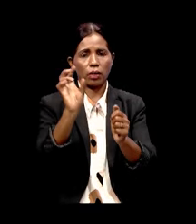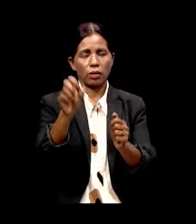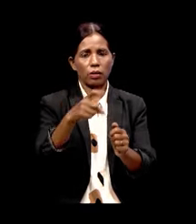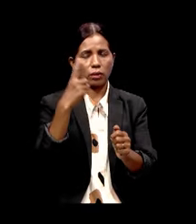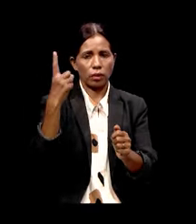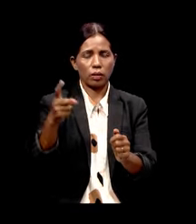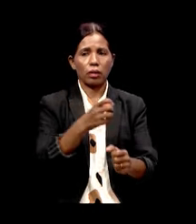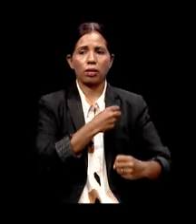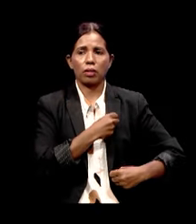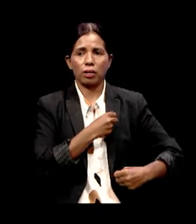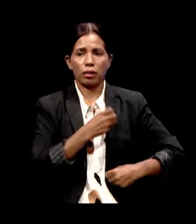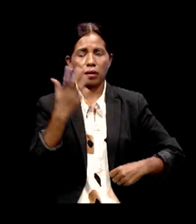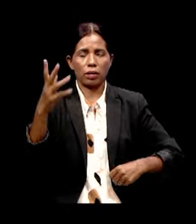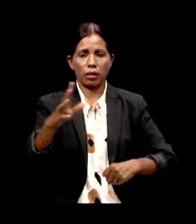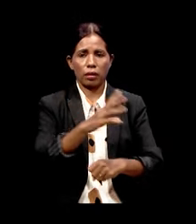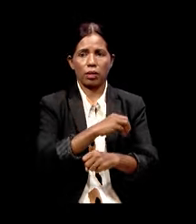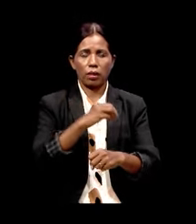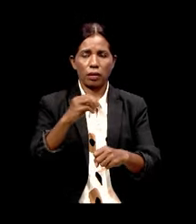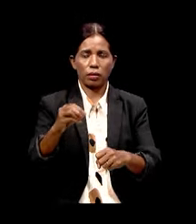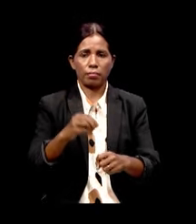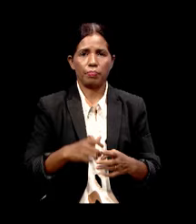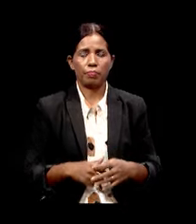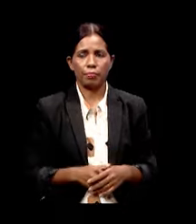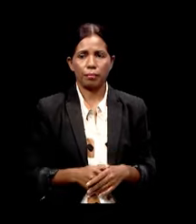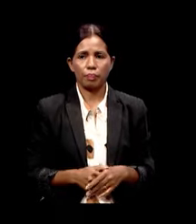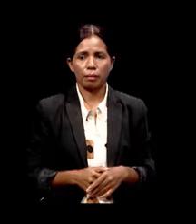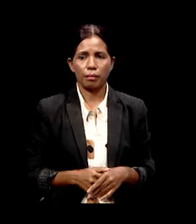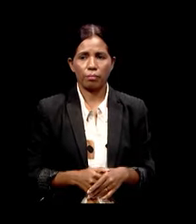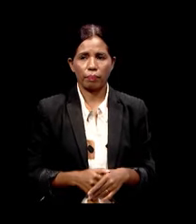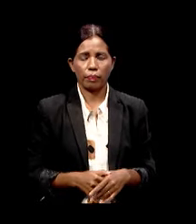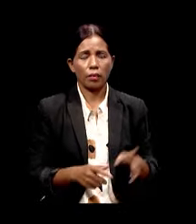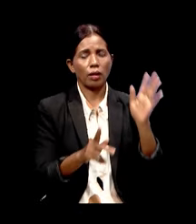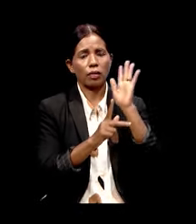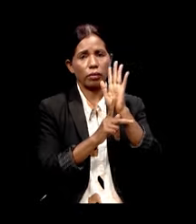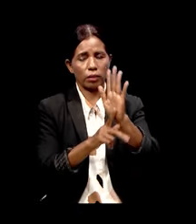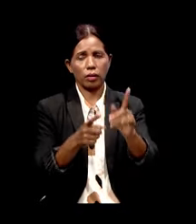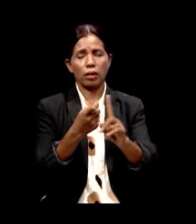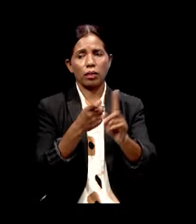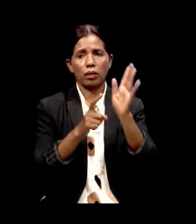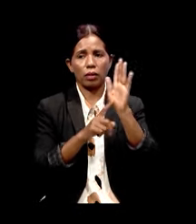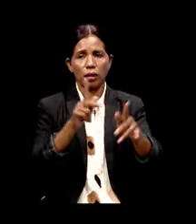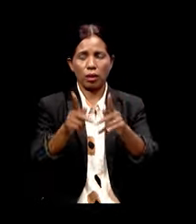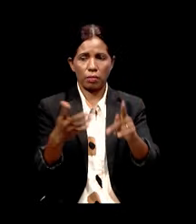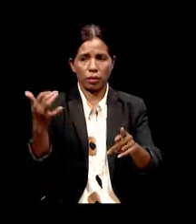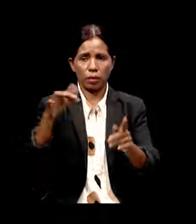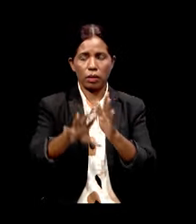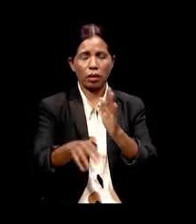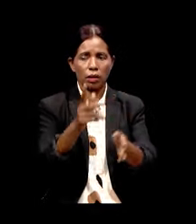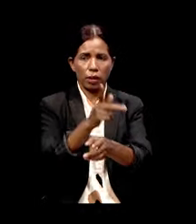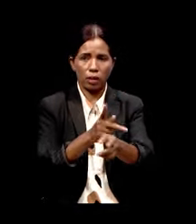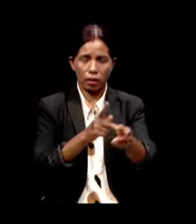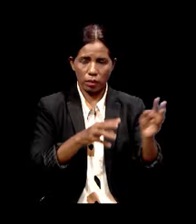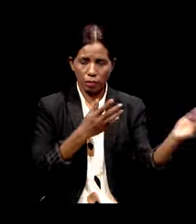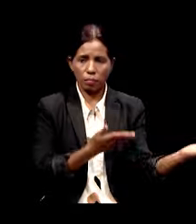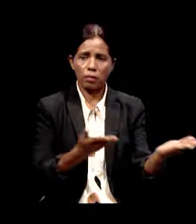operação militar iha Maguindano de Sur. Imagem husi testemunha hatudu ema sira nebe hetankanek